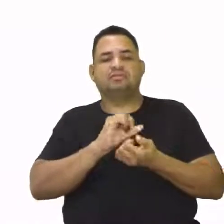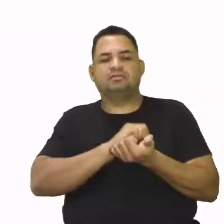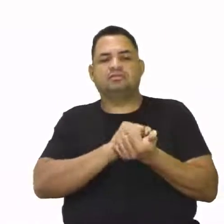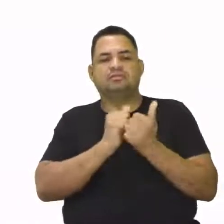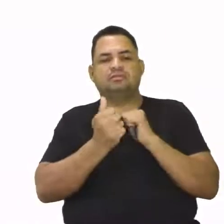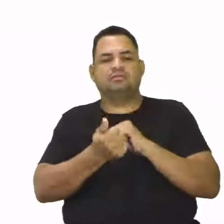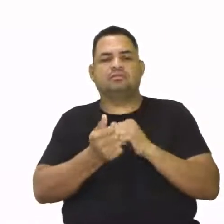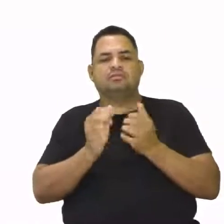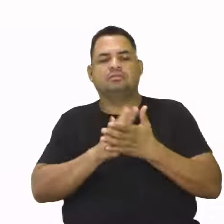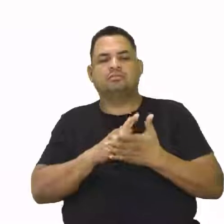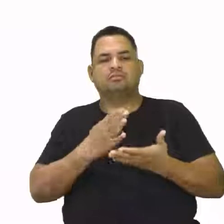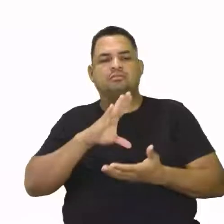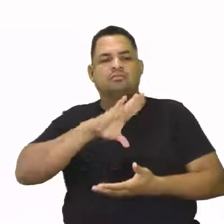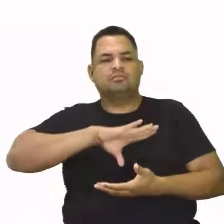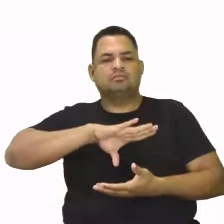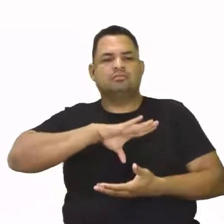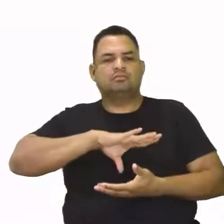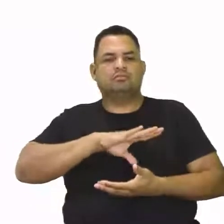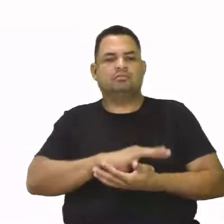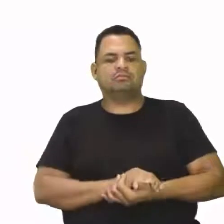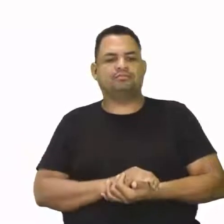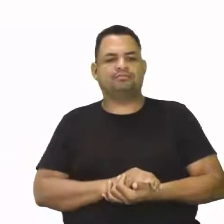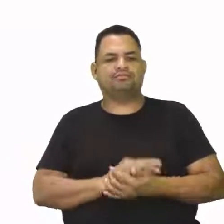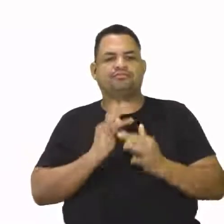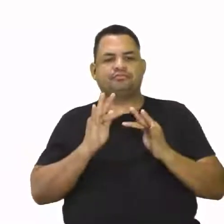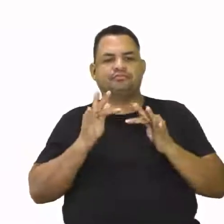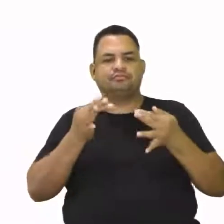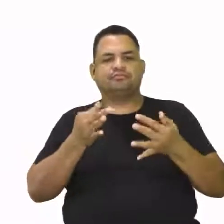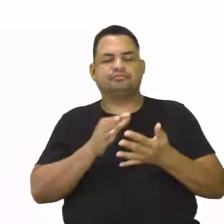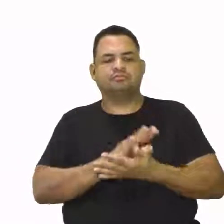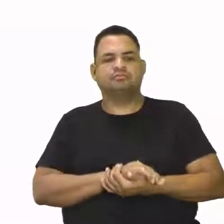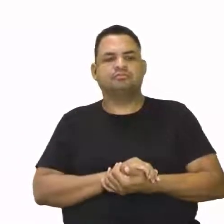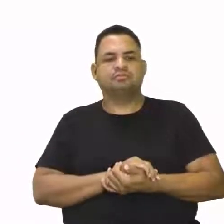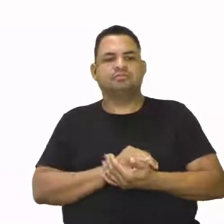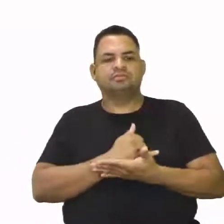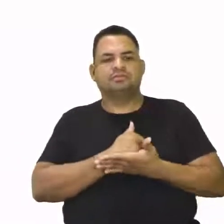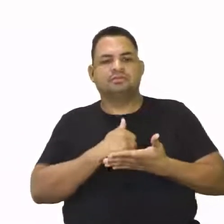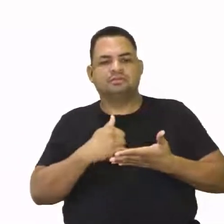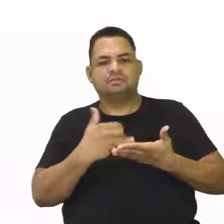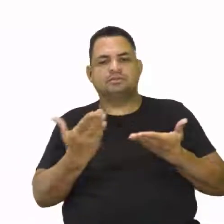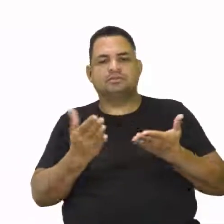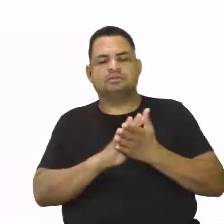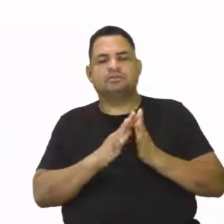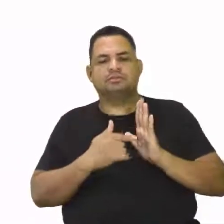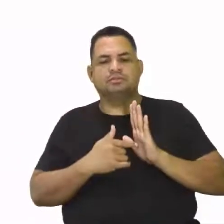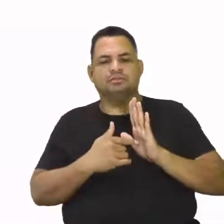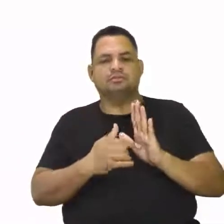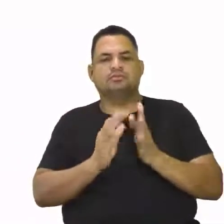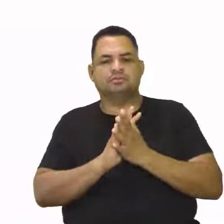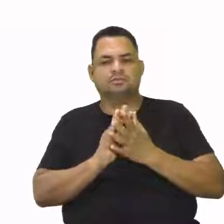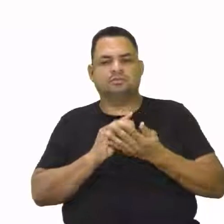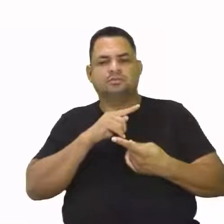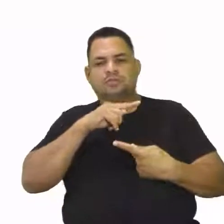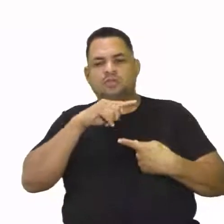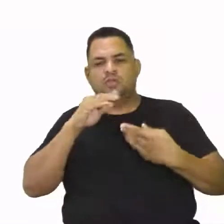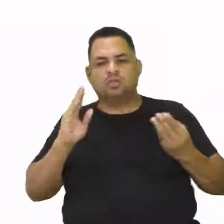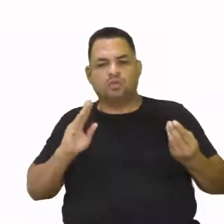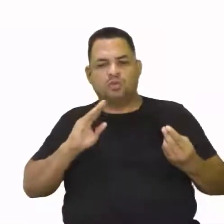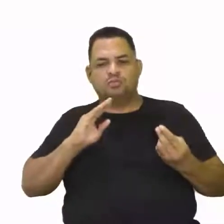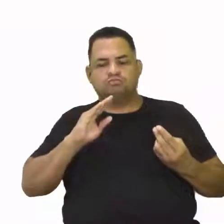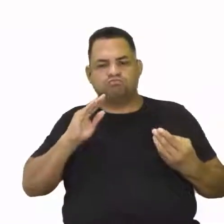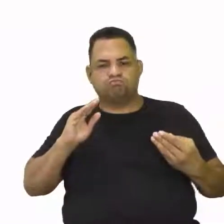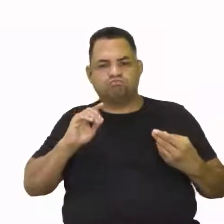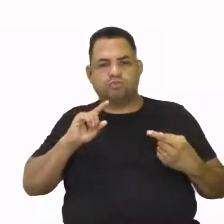adaptações na língua portuguesa. Finales, elas vão introduzir o quê? Vão expressar a finalidade da